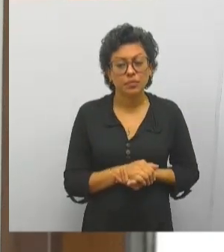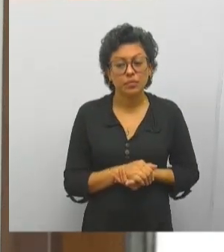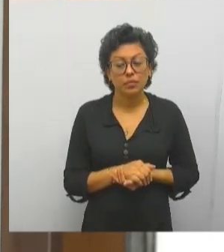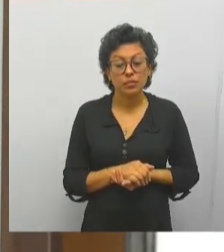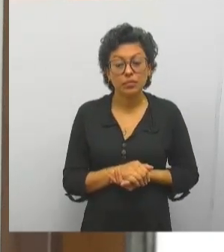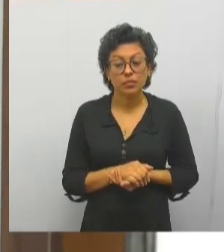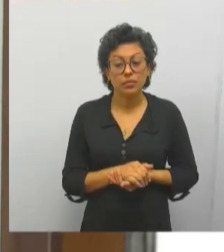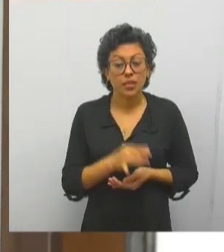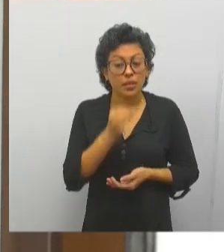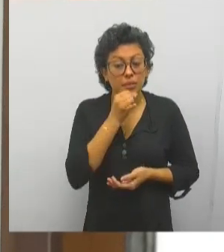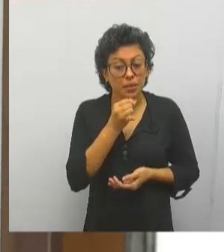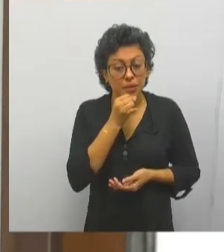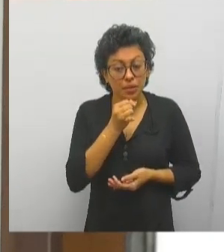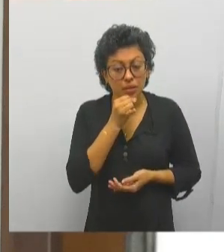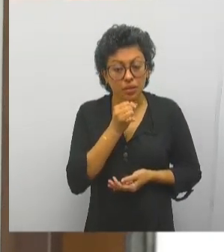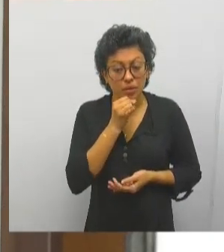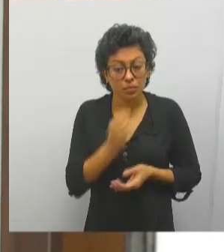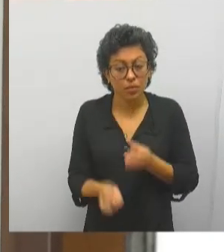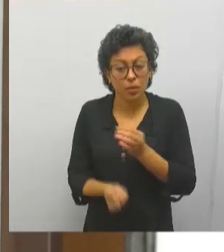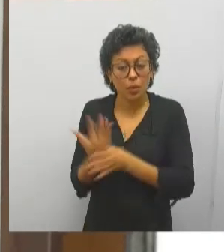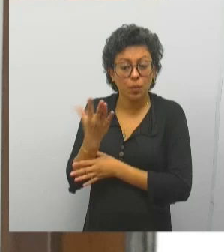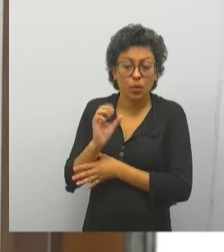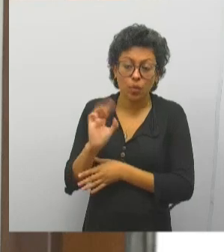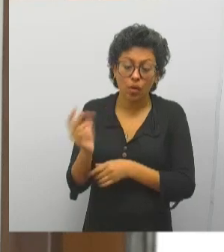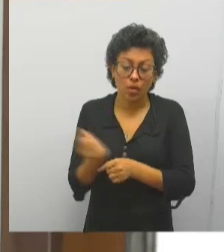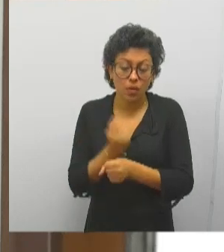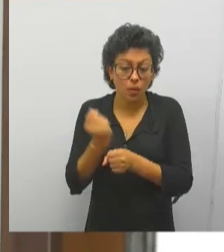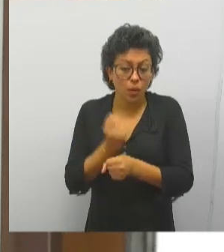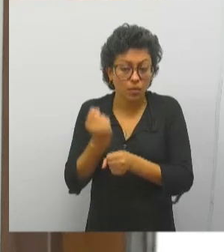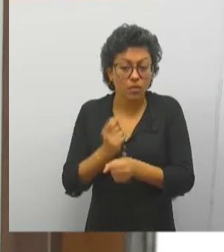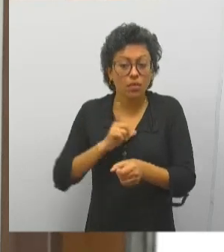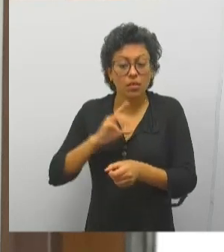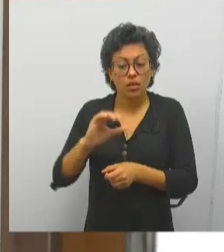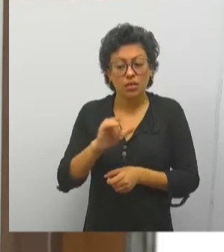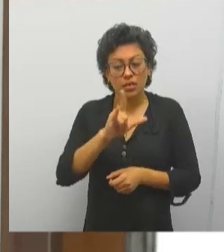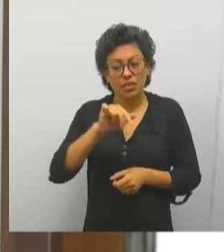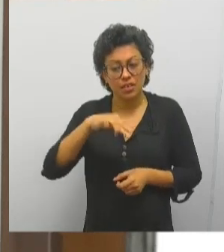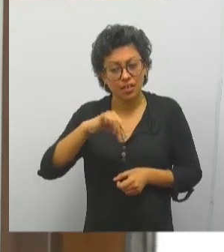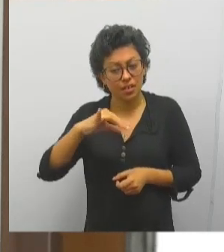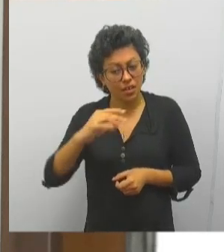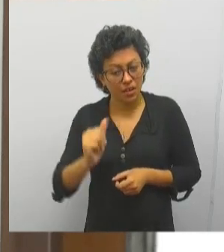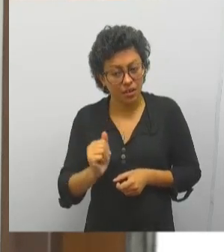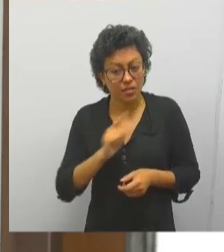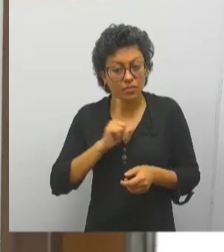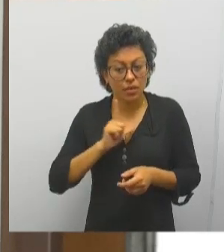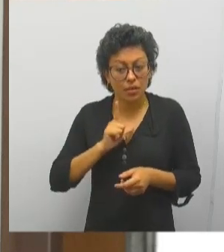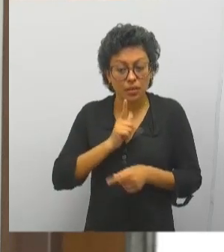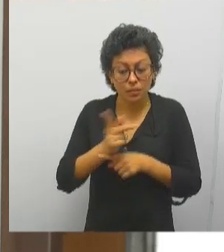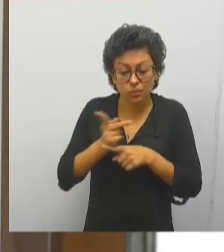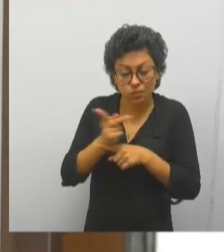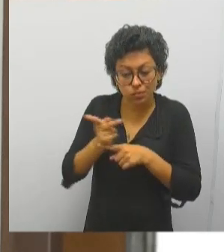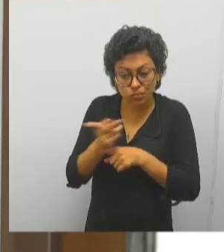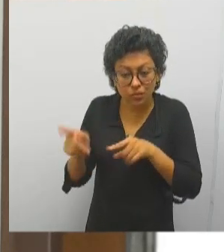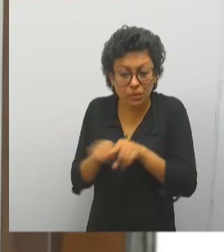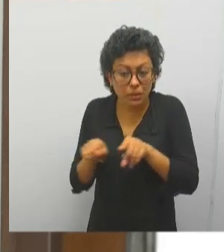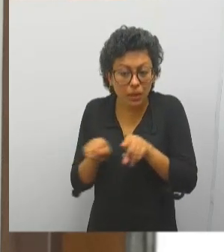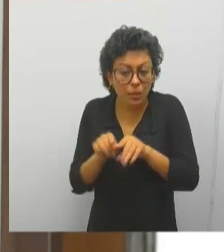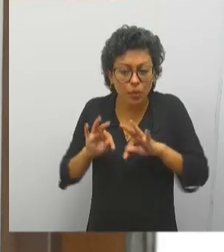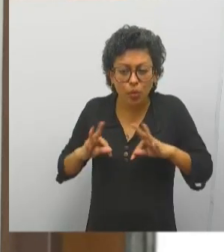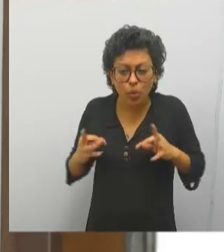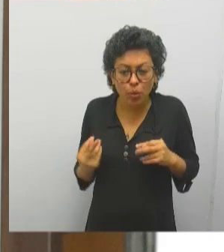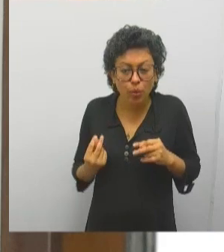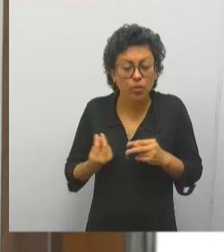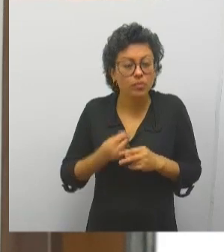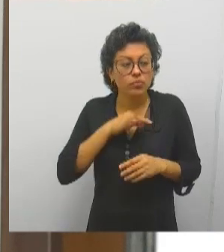a exemplo, a criação ou construção de uma clínica de triagem, emergência, veterinária